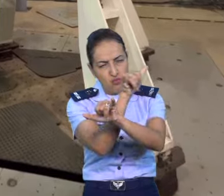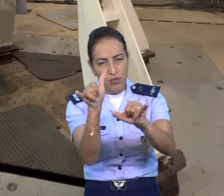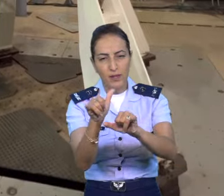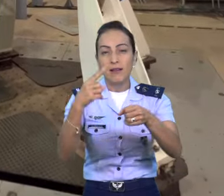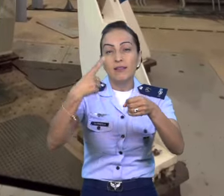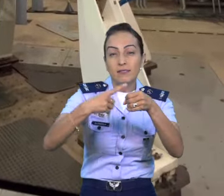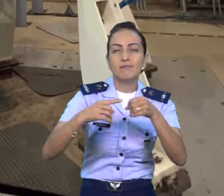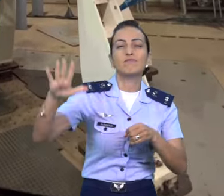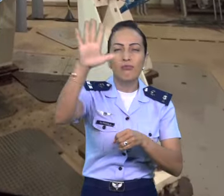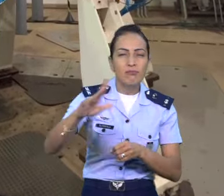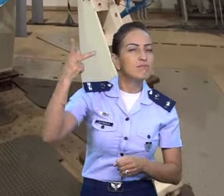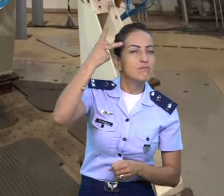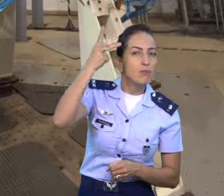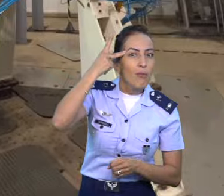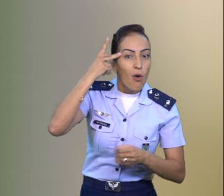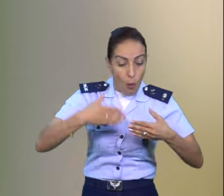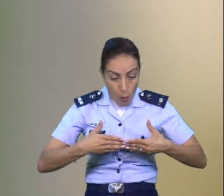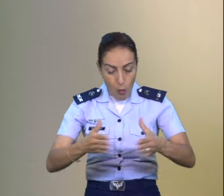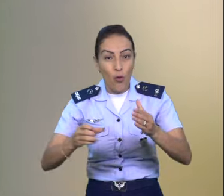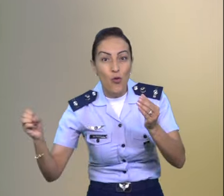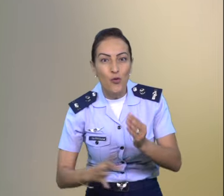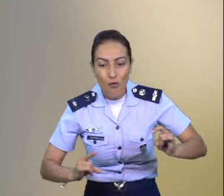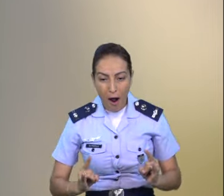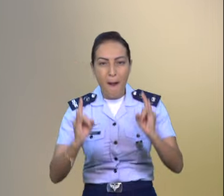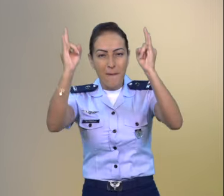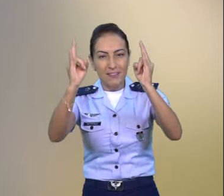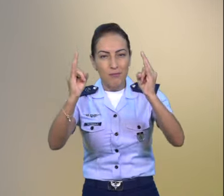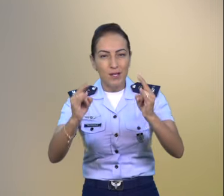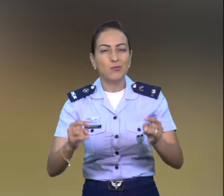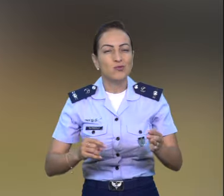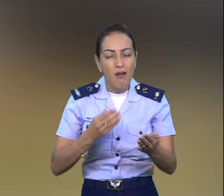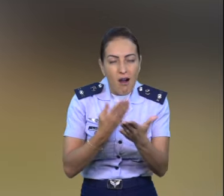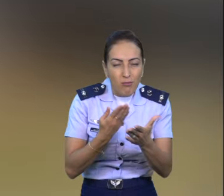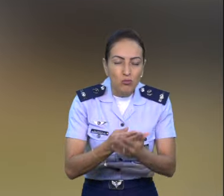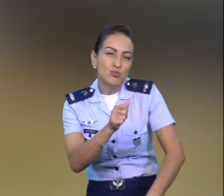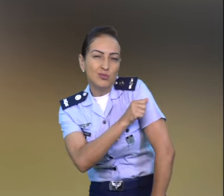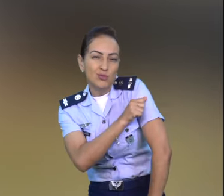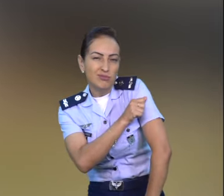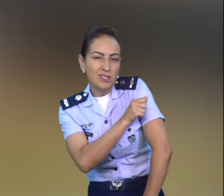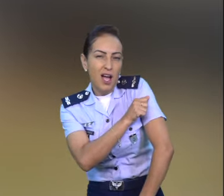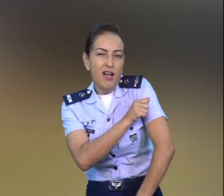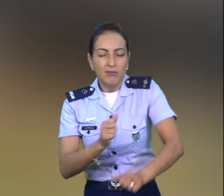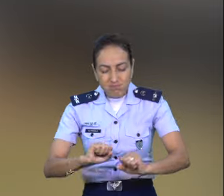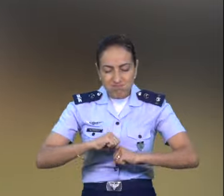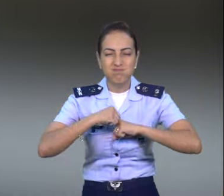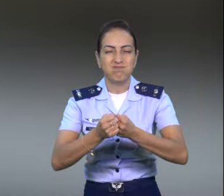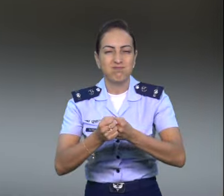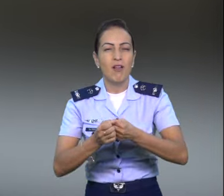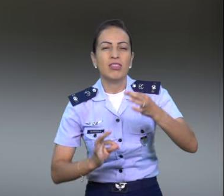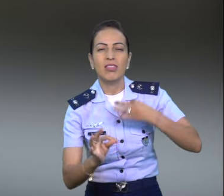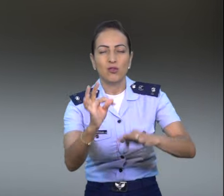Aeroespacial, em São José dos Campos, para a inauguração do novo bloco de alojamento estudantil dedicado aos alunos do